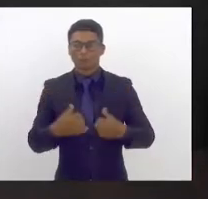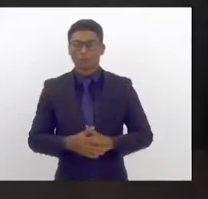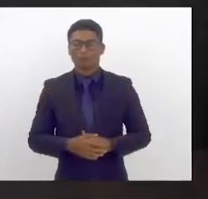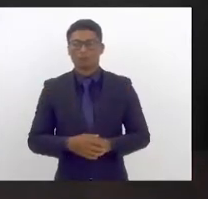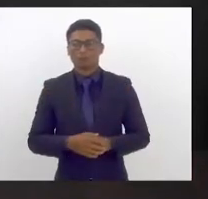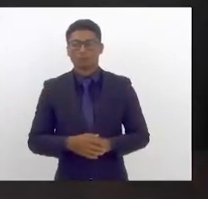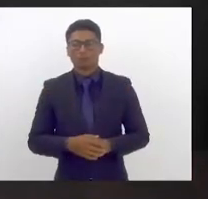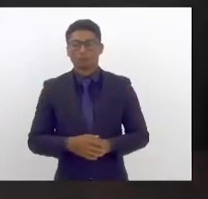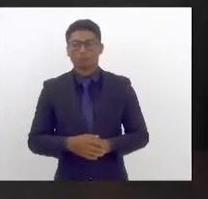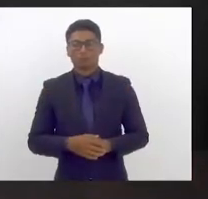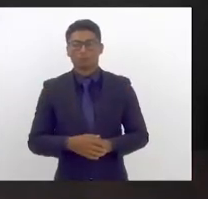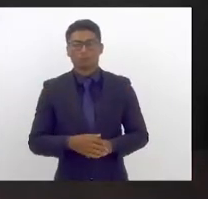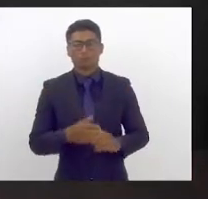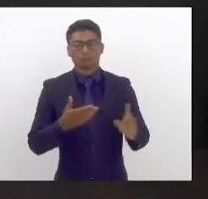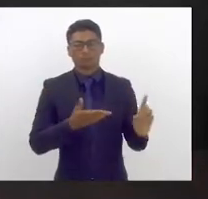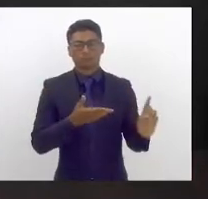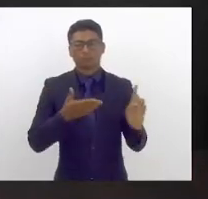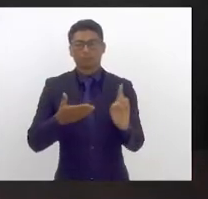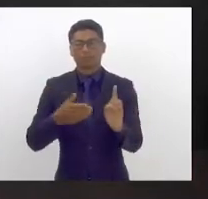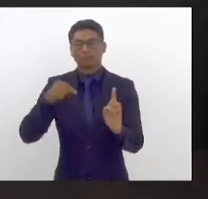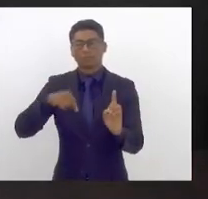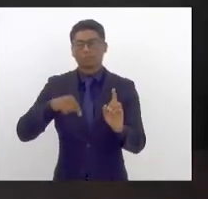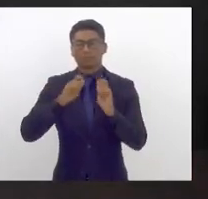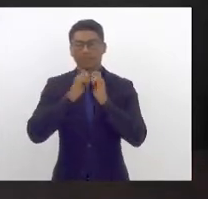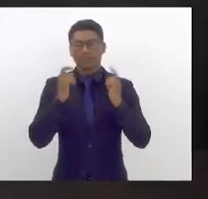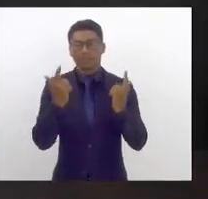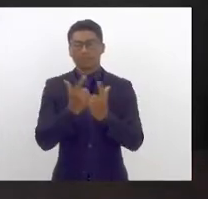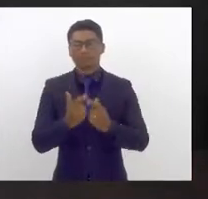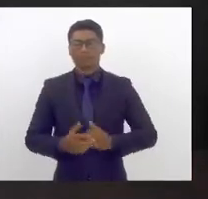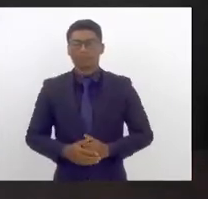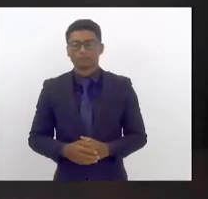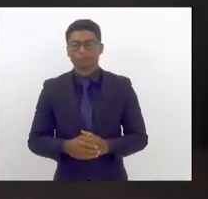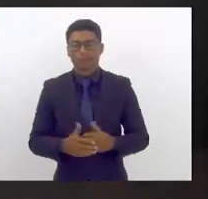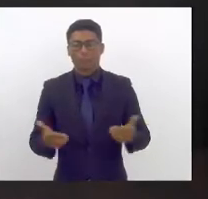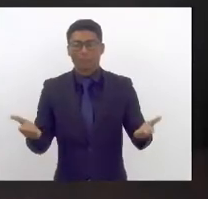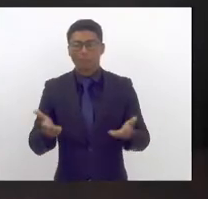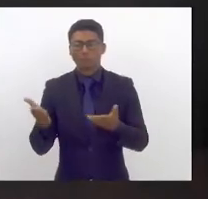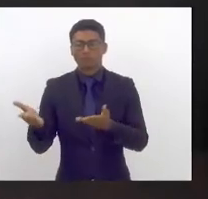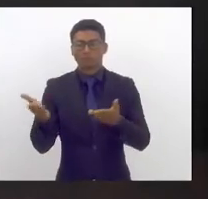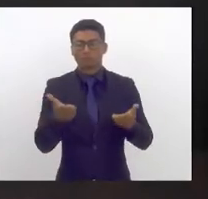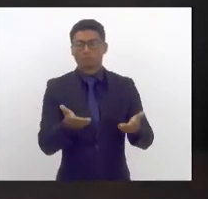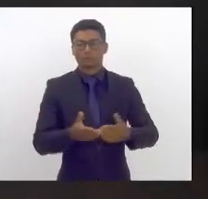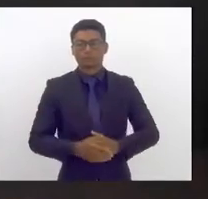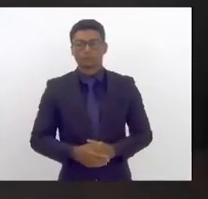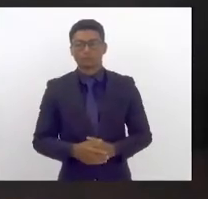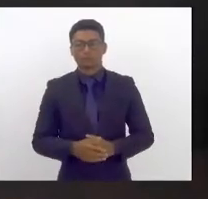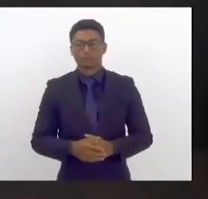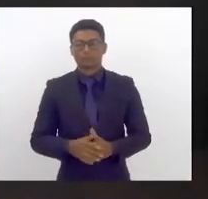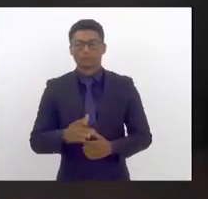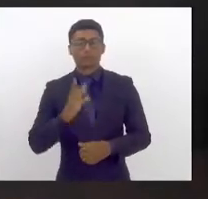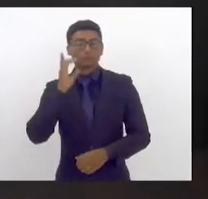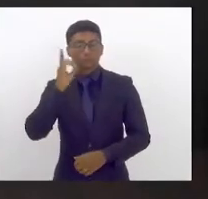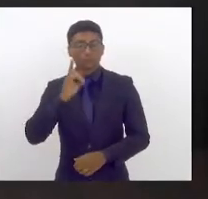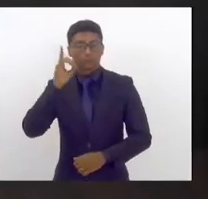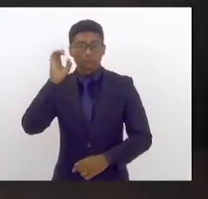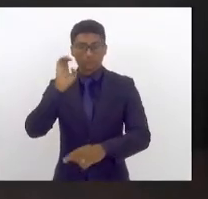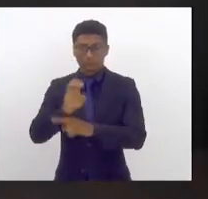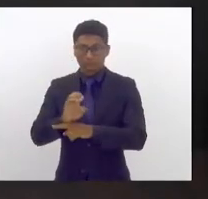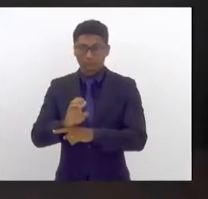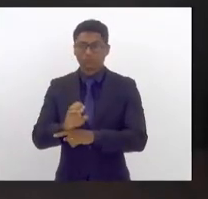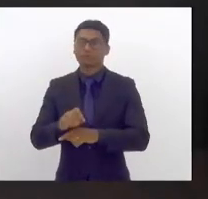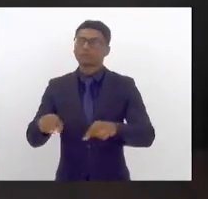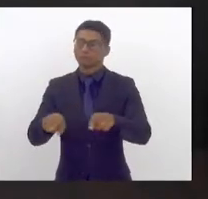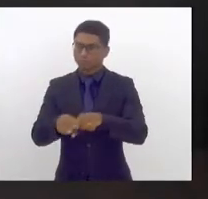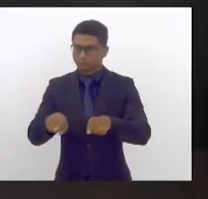a gente tem você aqui com a gente queria passar então agora a deputada estadual também